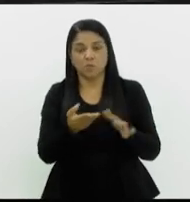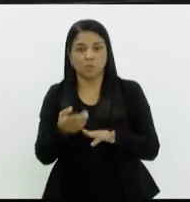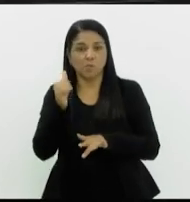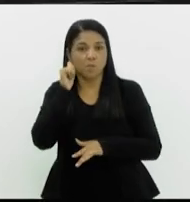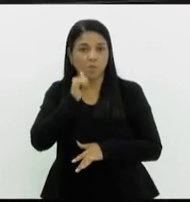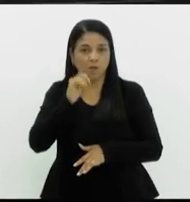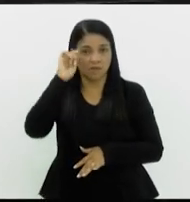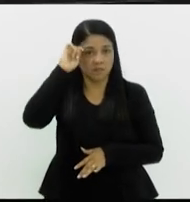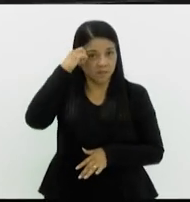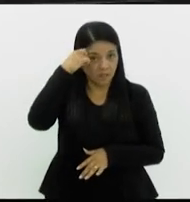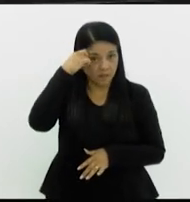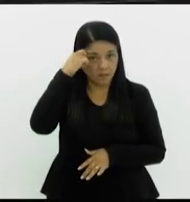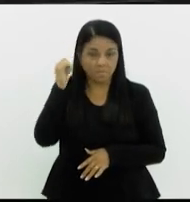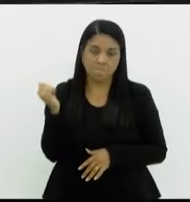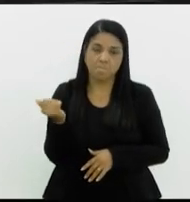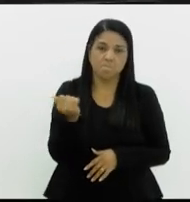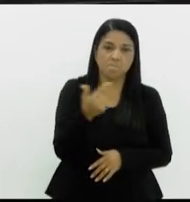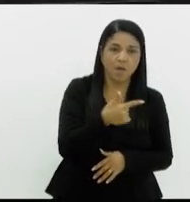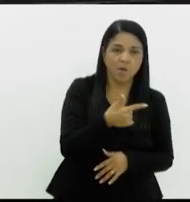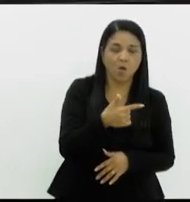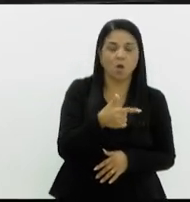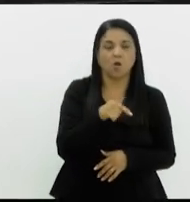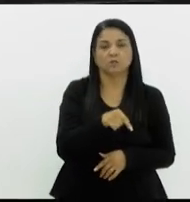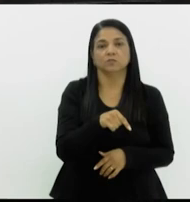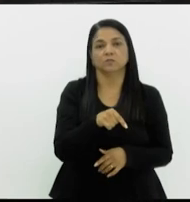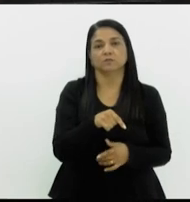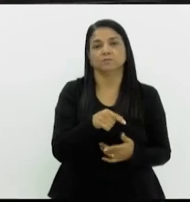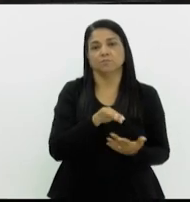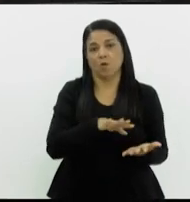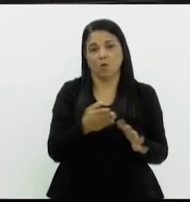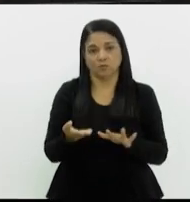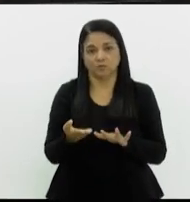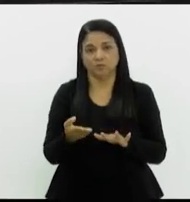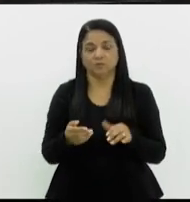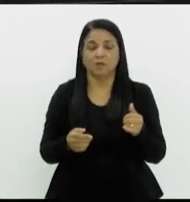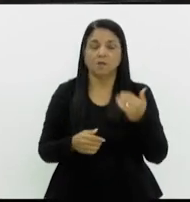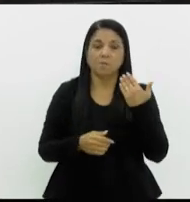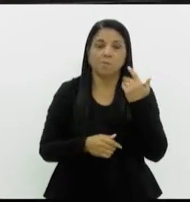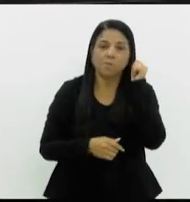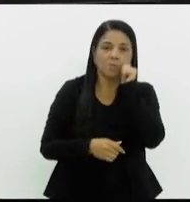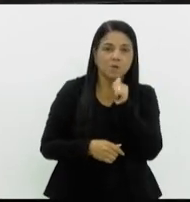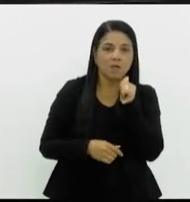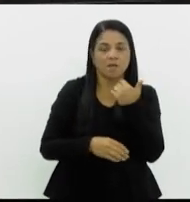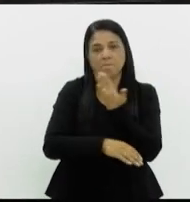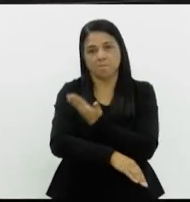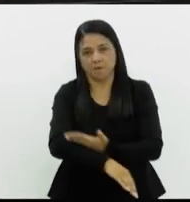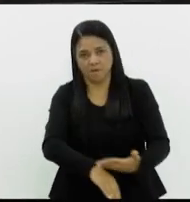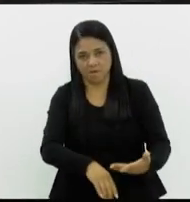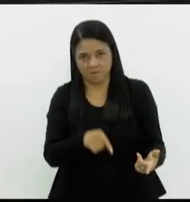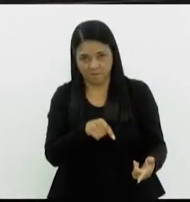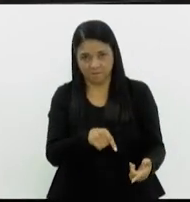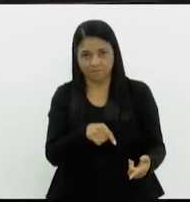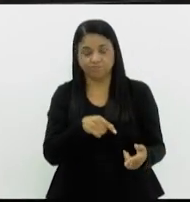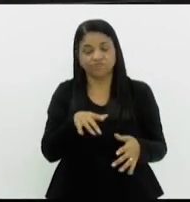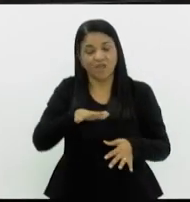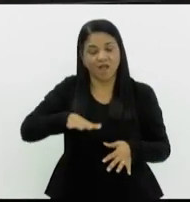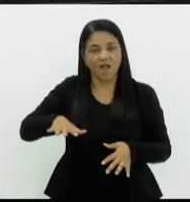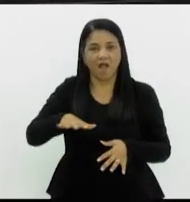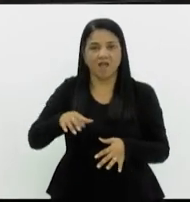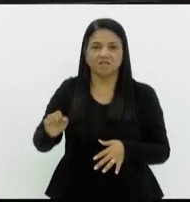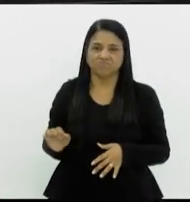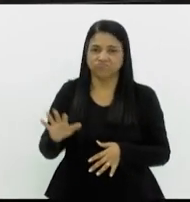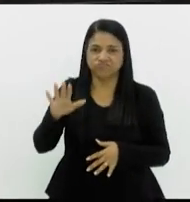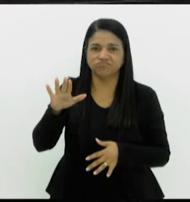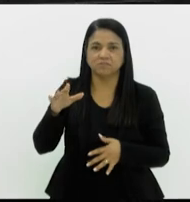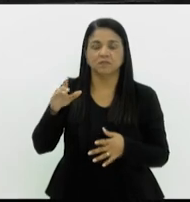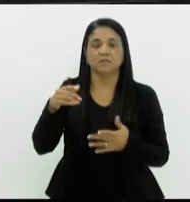ser maior do que de mulheres brancas e estar concentrada em áreas de menor índice de desenvolvimento humano,